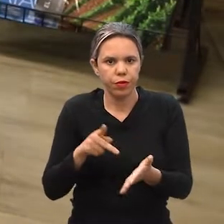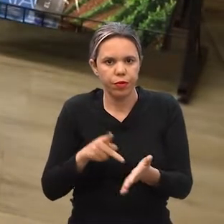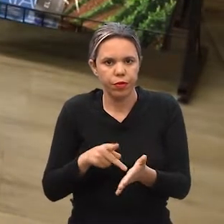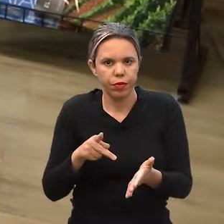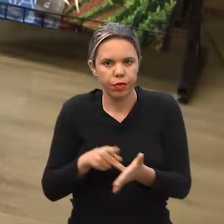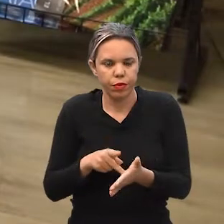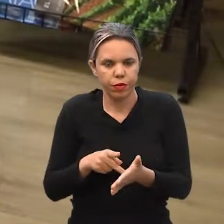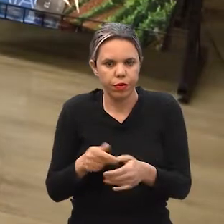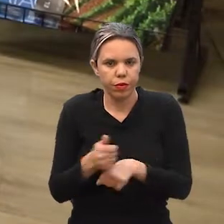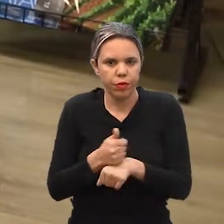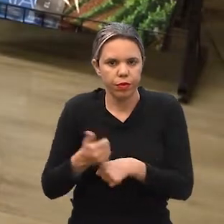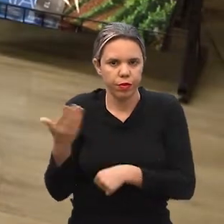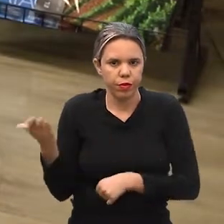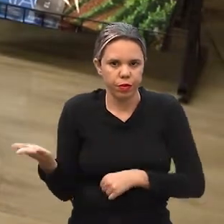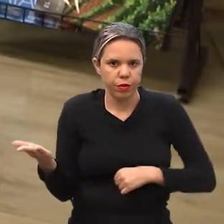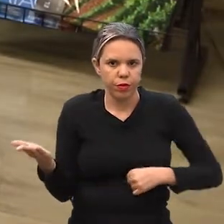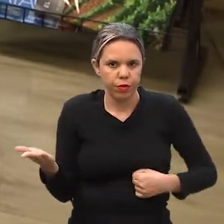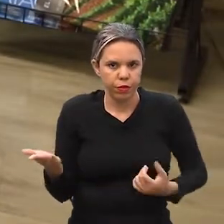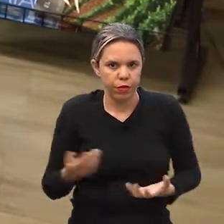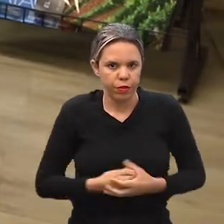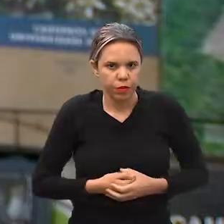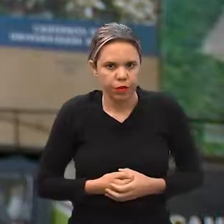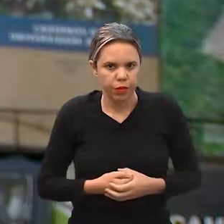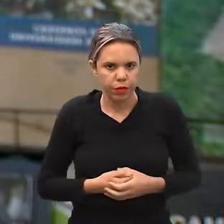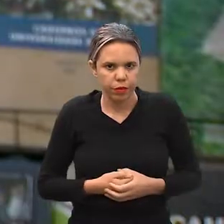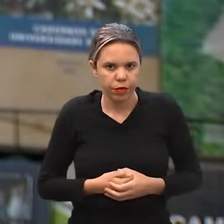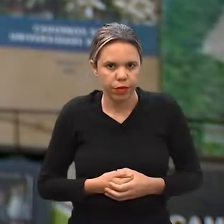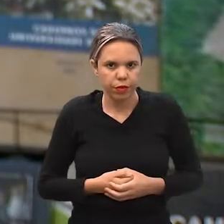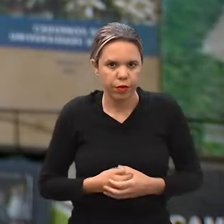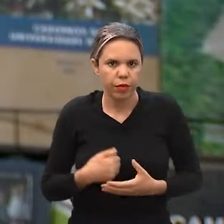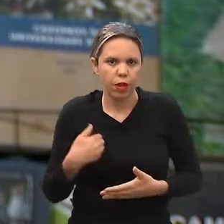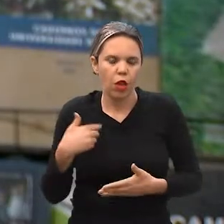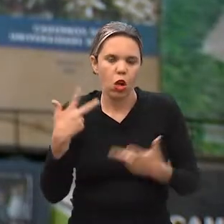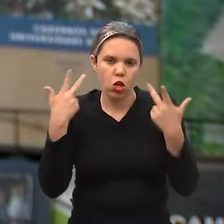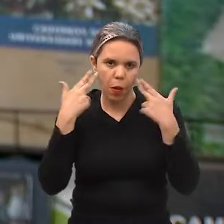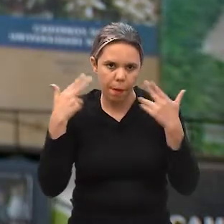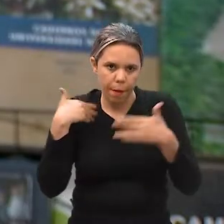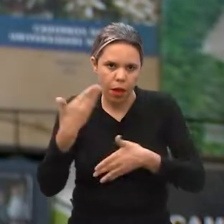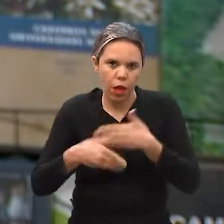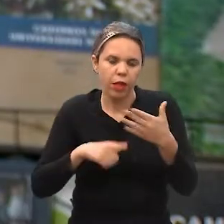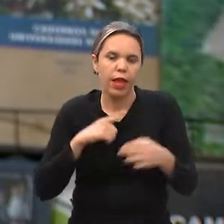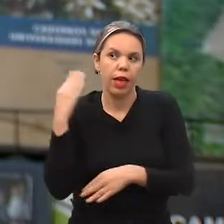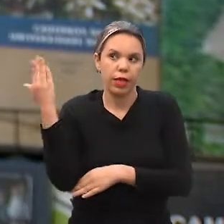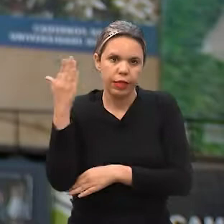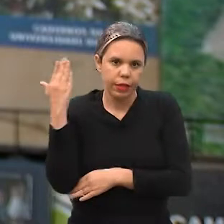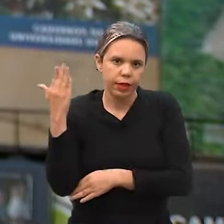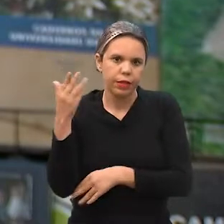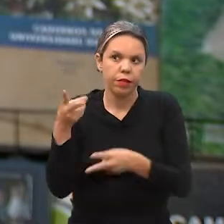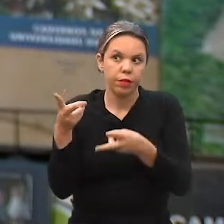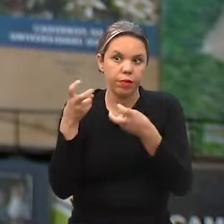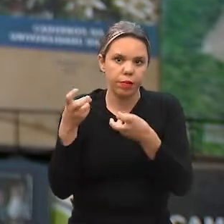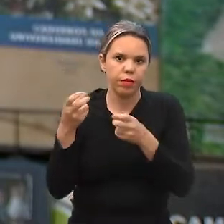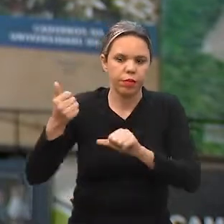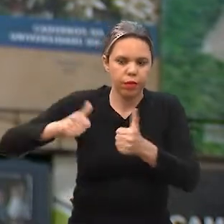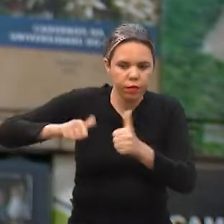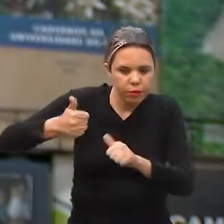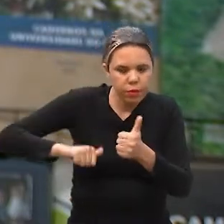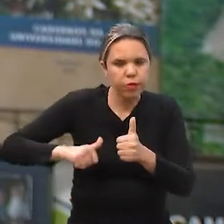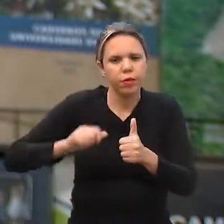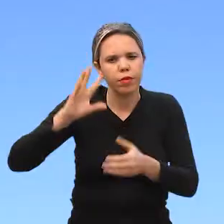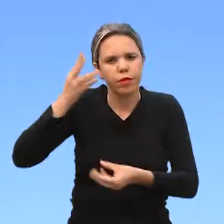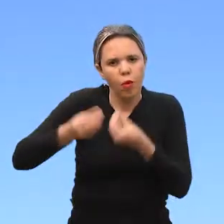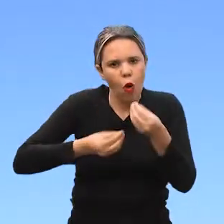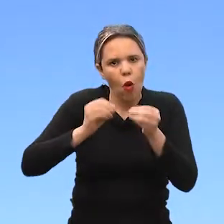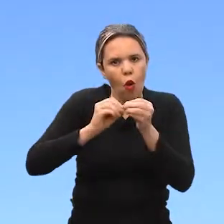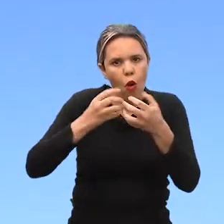um meteorologista? De forma clássica, a gente tem a parte da previsão do tempo, né, em que a gente procura